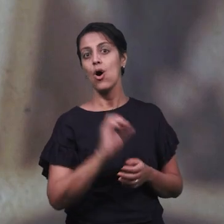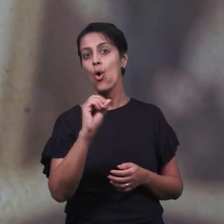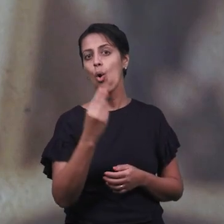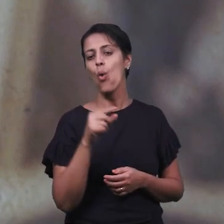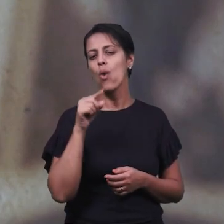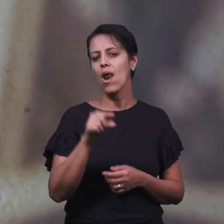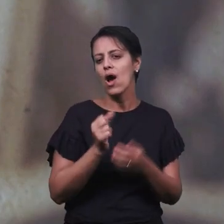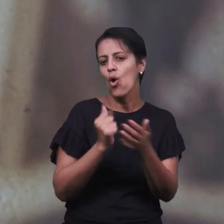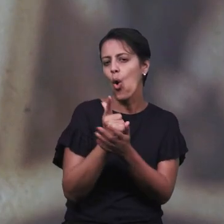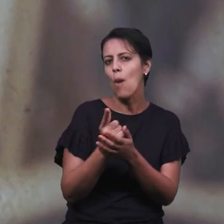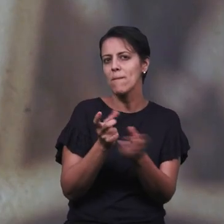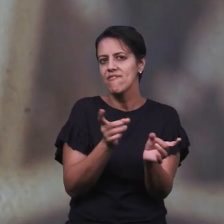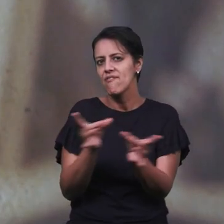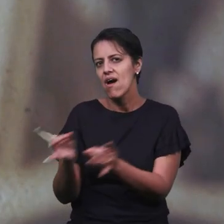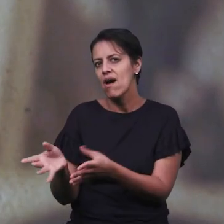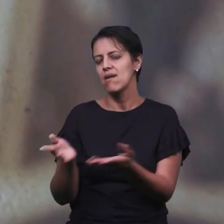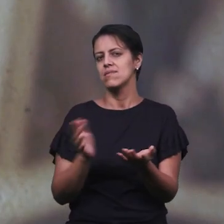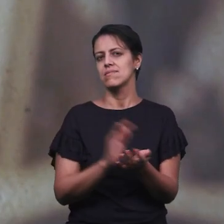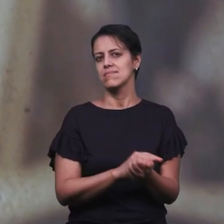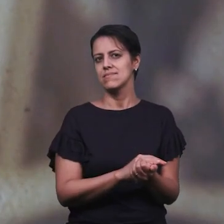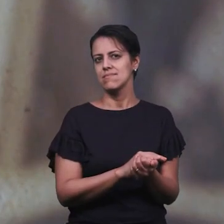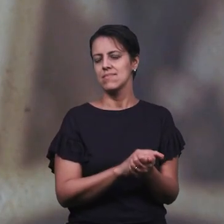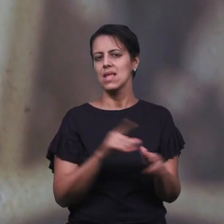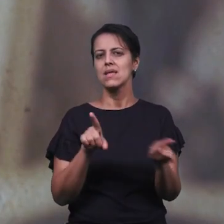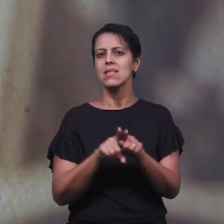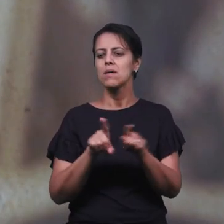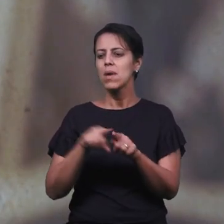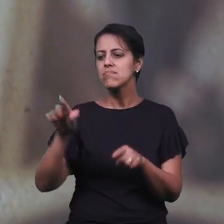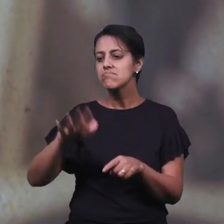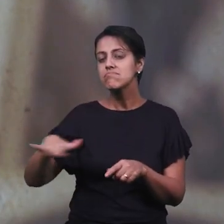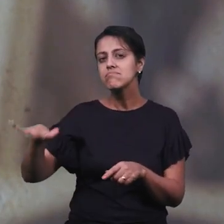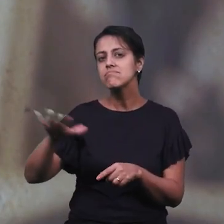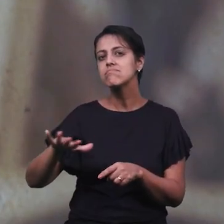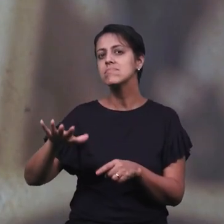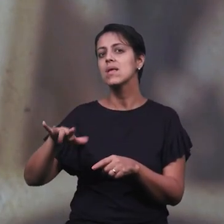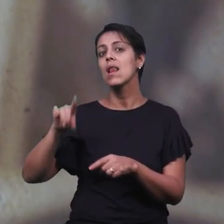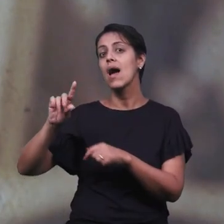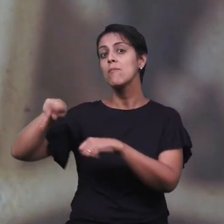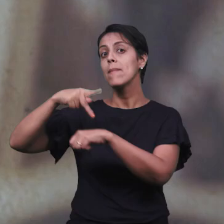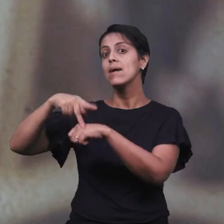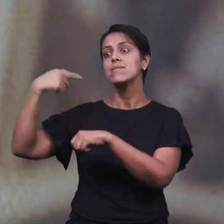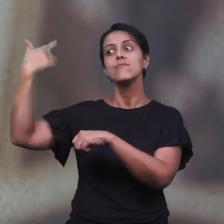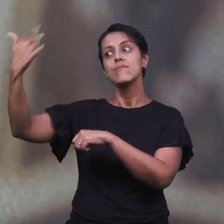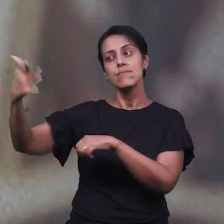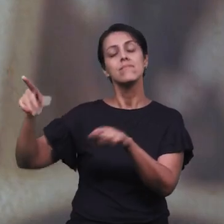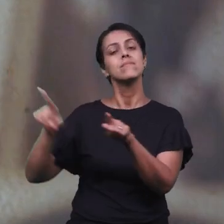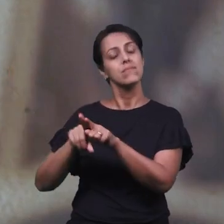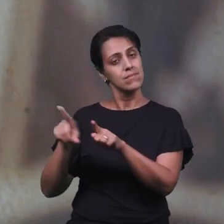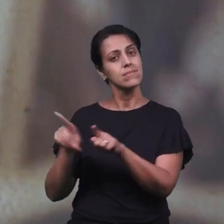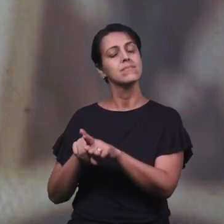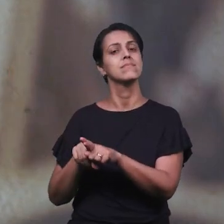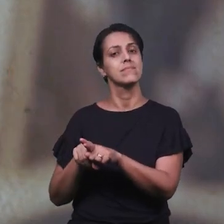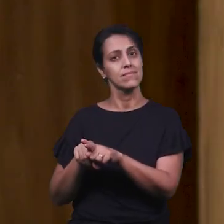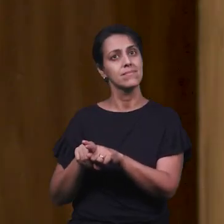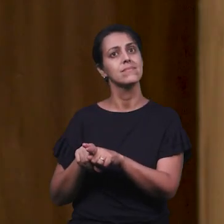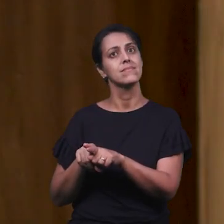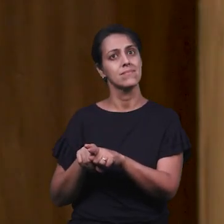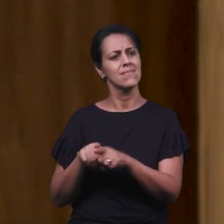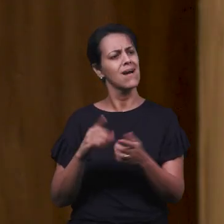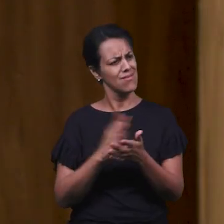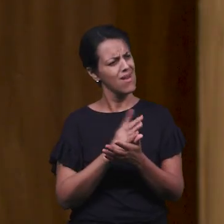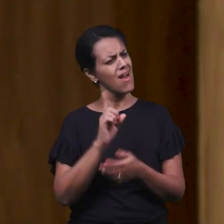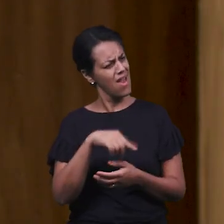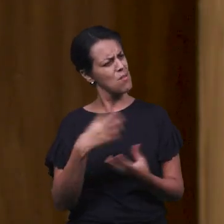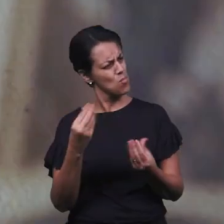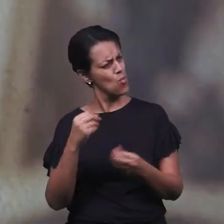comercial, você pode utilizar no direito internacional. Que geralmente é muito utilizado,